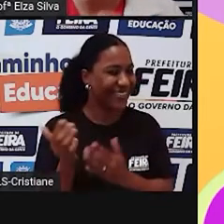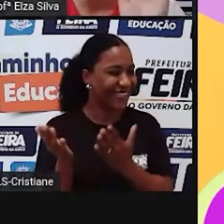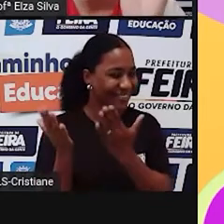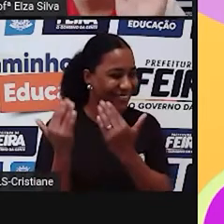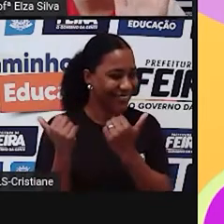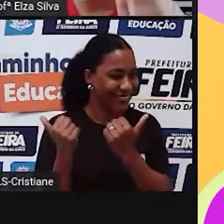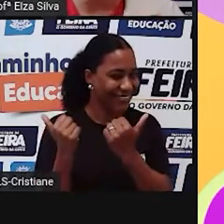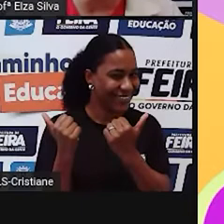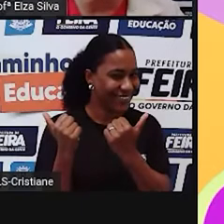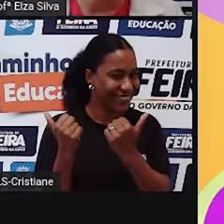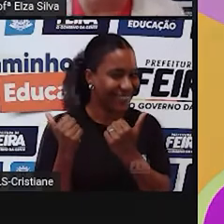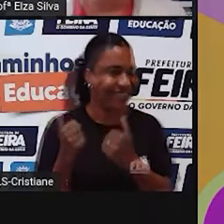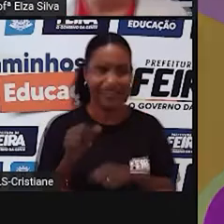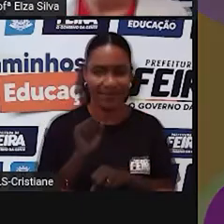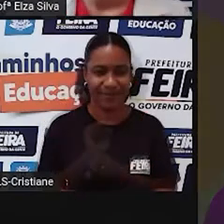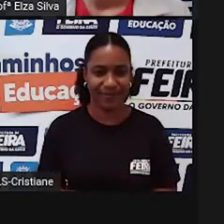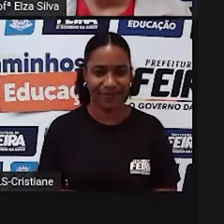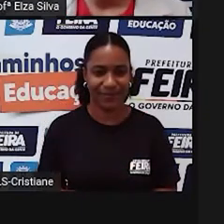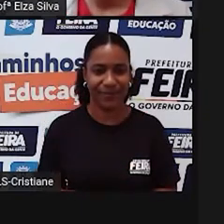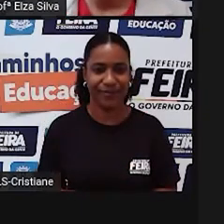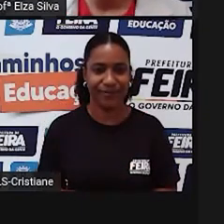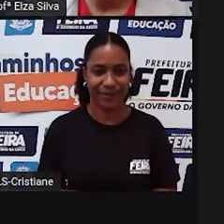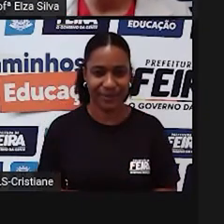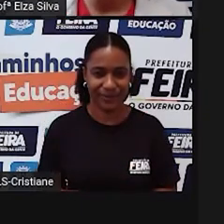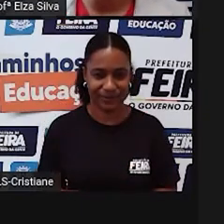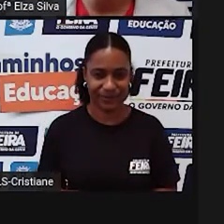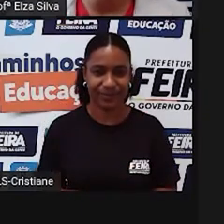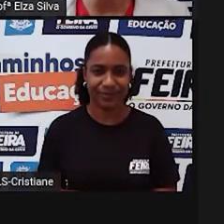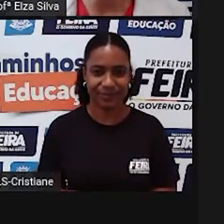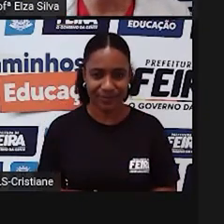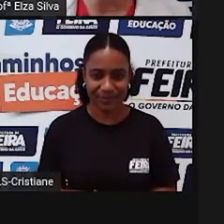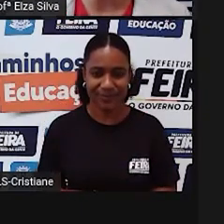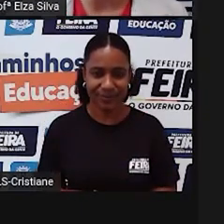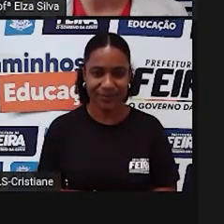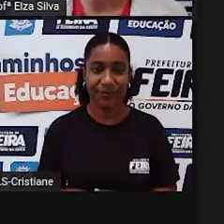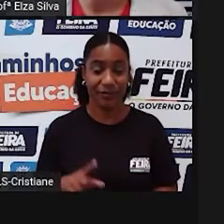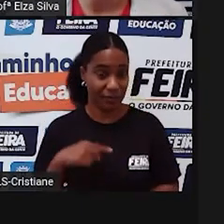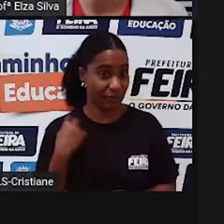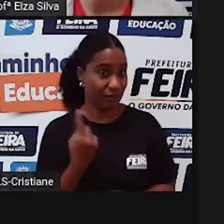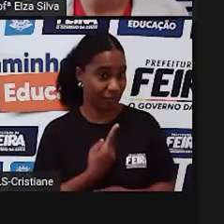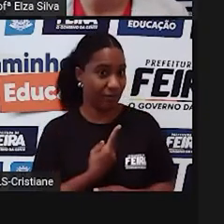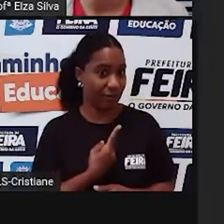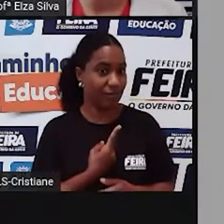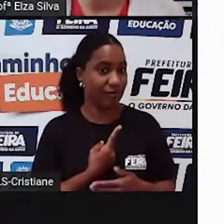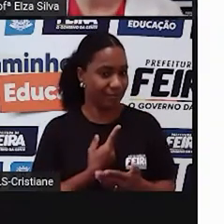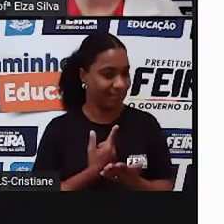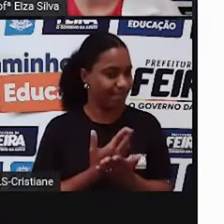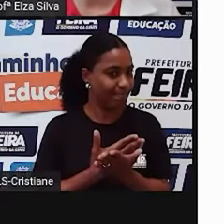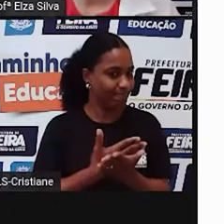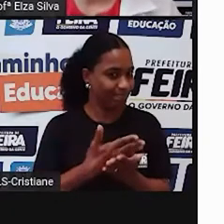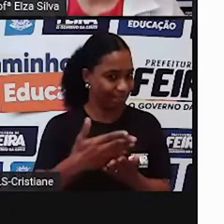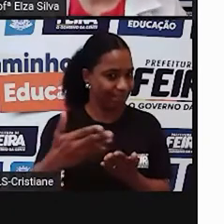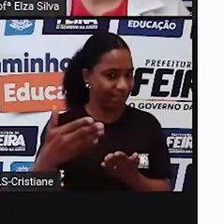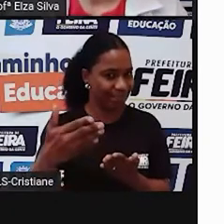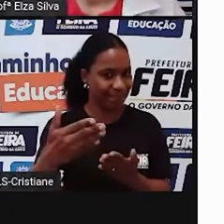go! Just a moment, please. Let's start now. Vamos começar agora.